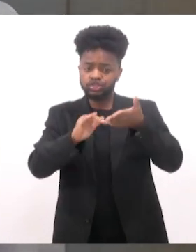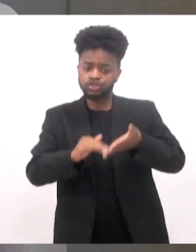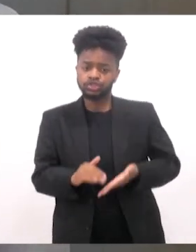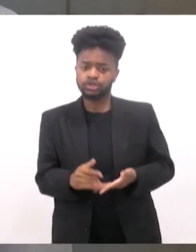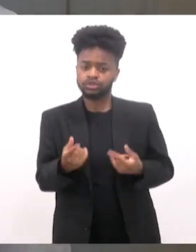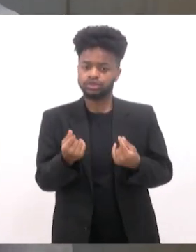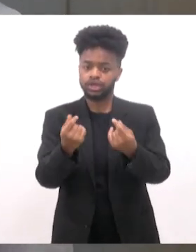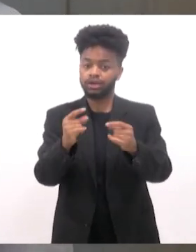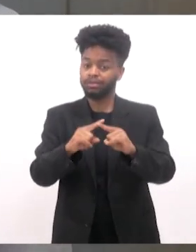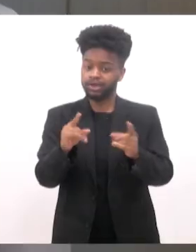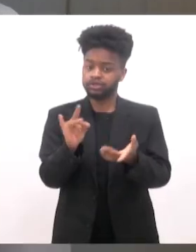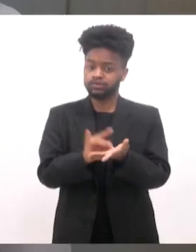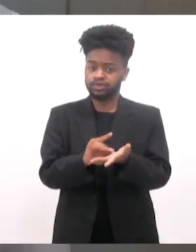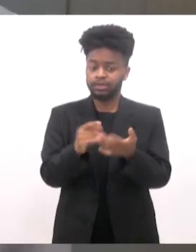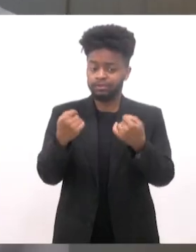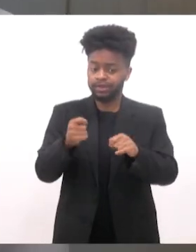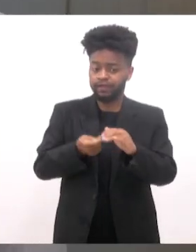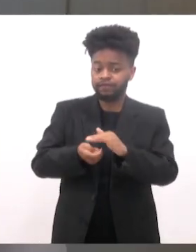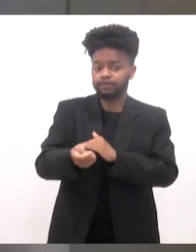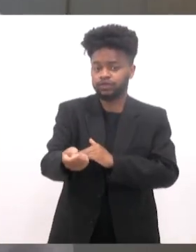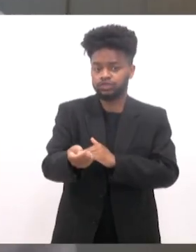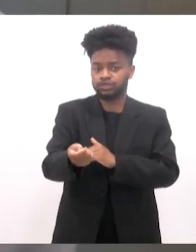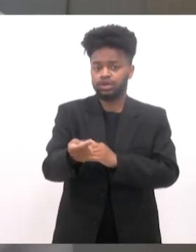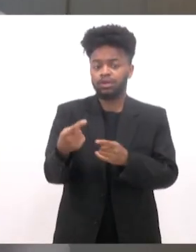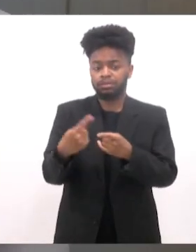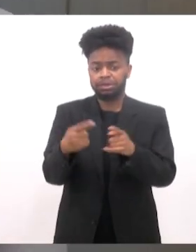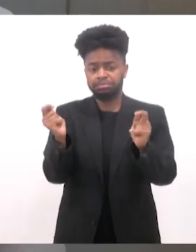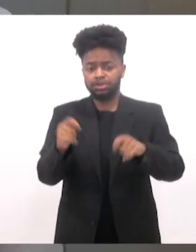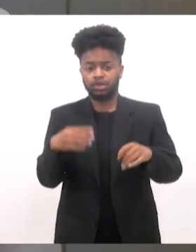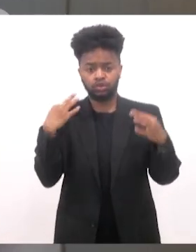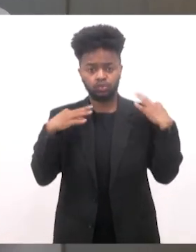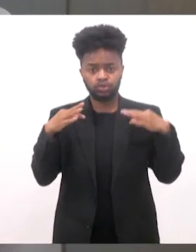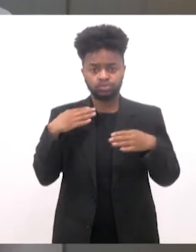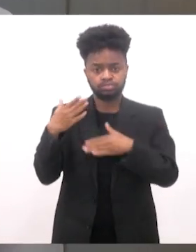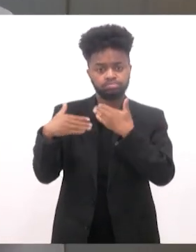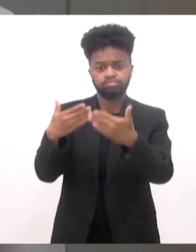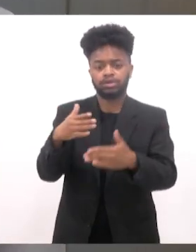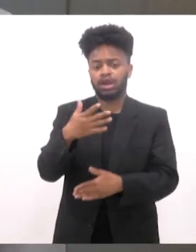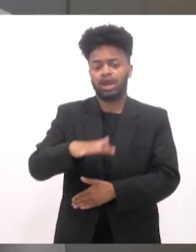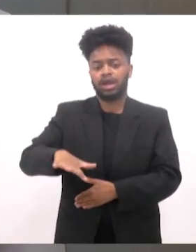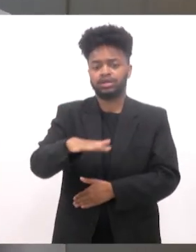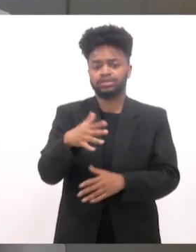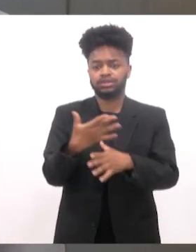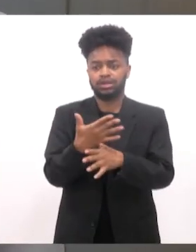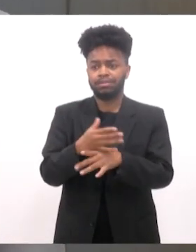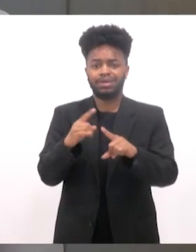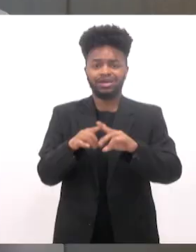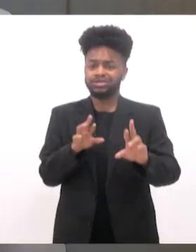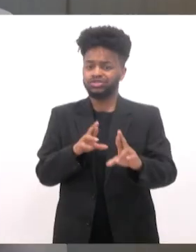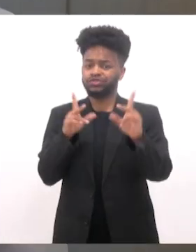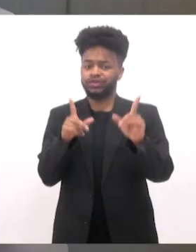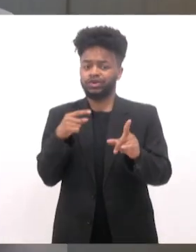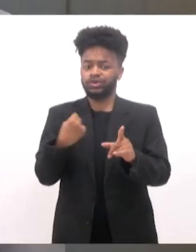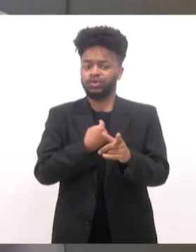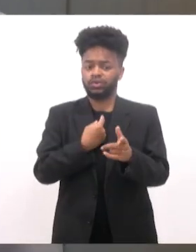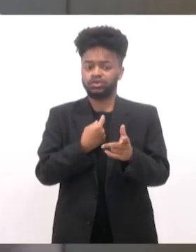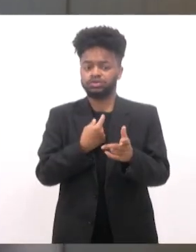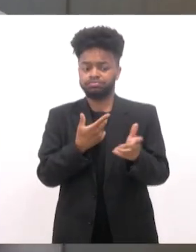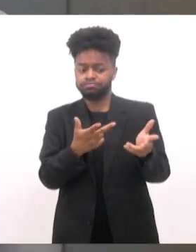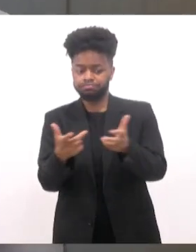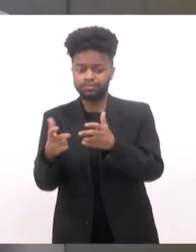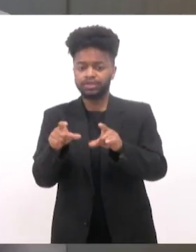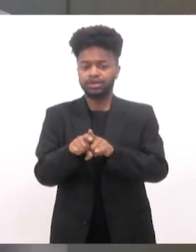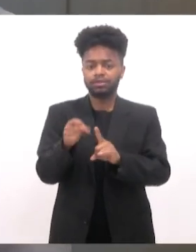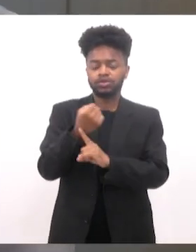quando, na verdade, deveria investir para que o turismo se desenvolvesse na cidade. Totalmente diferente do que a gente preconiza, do que a